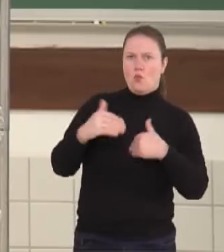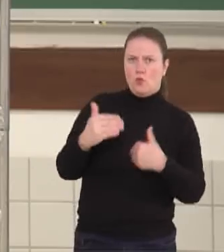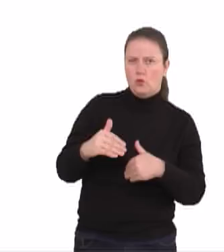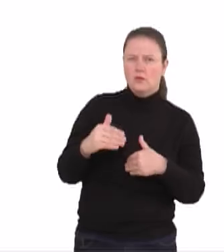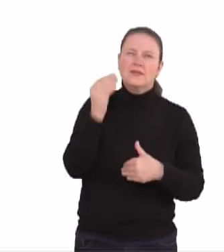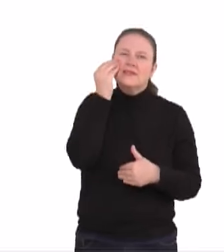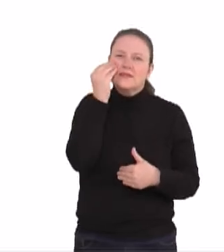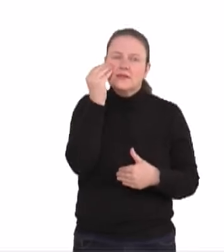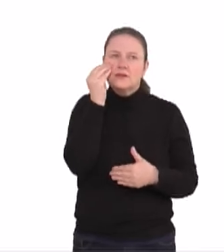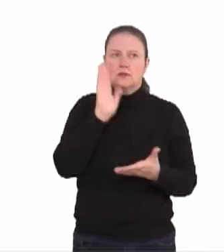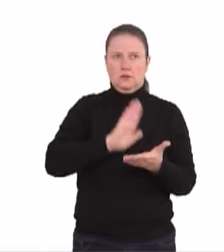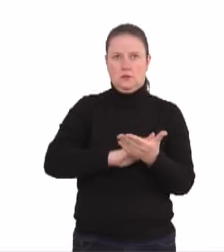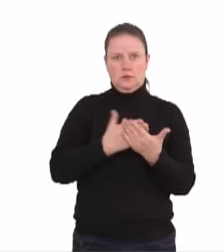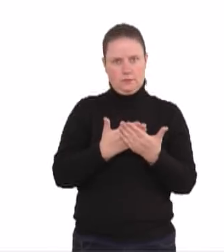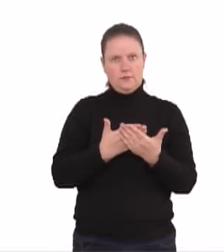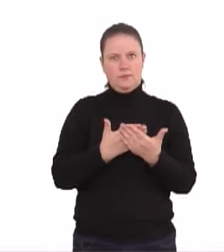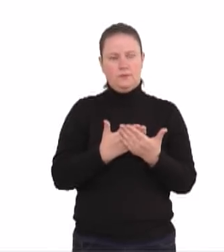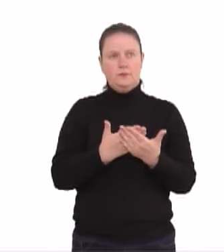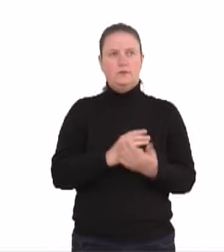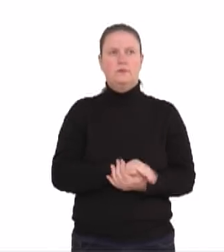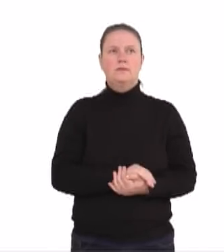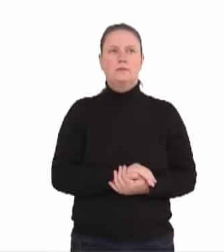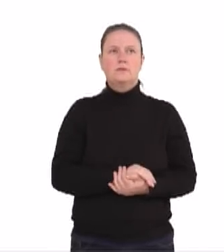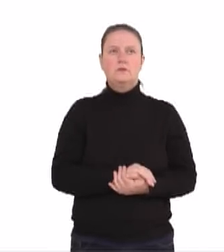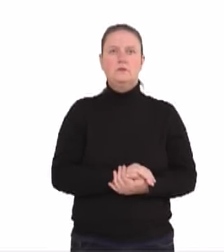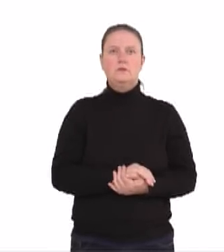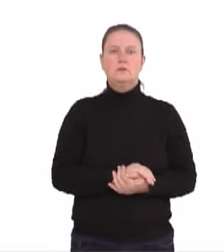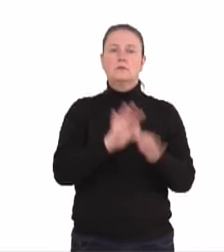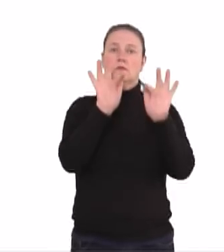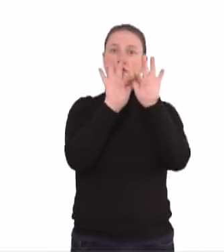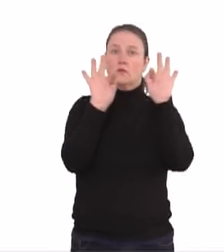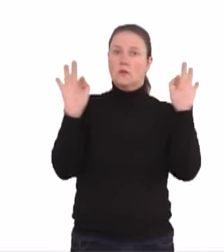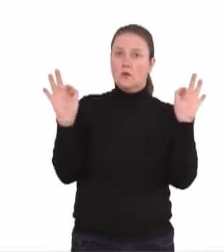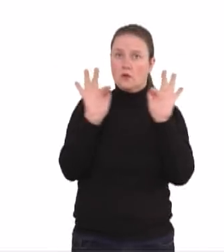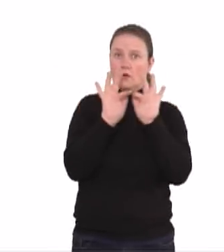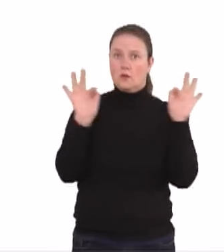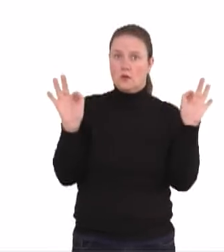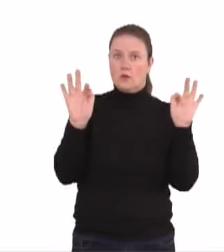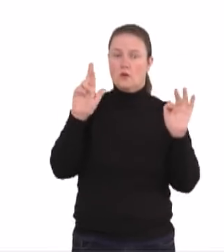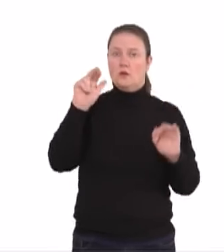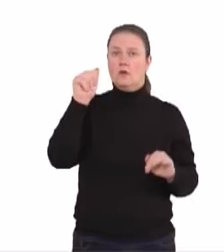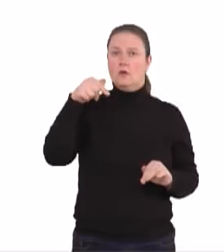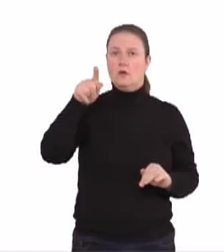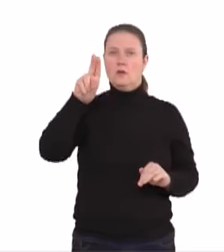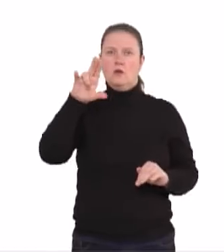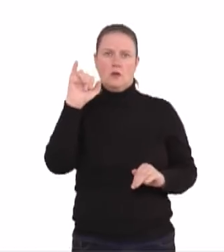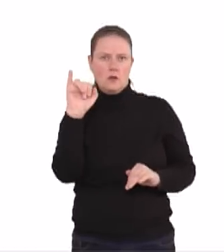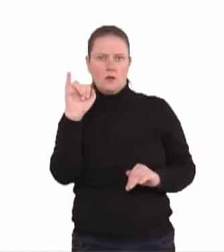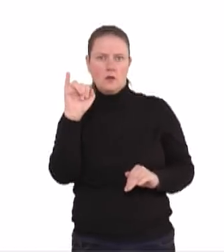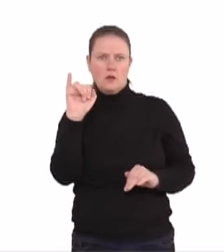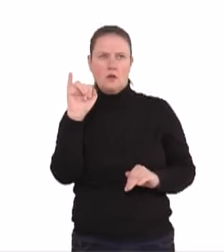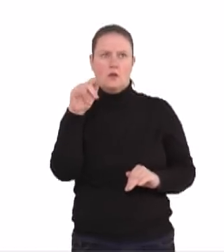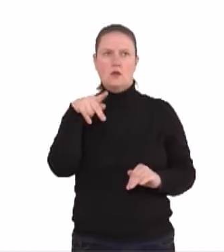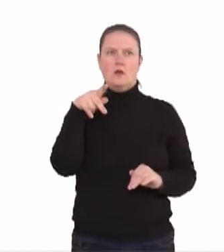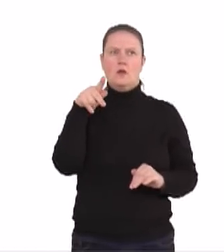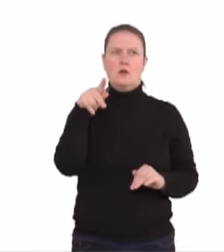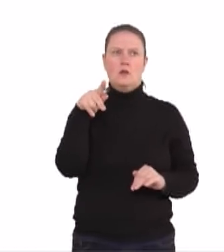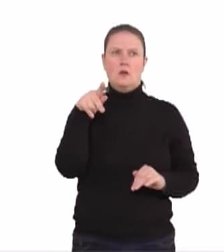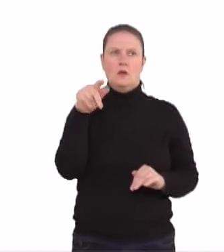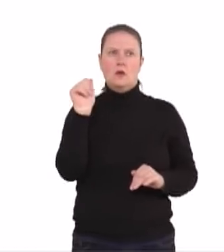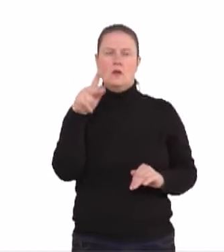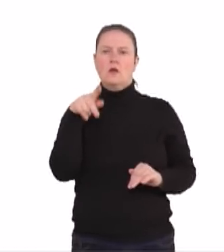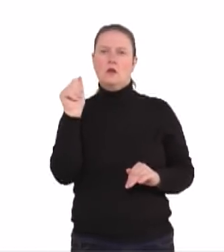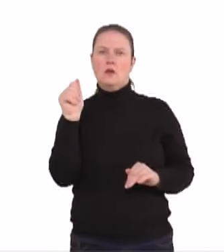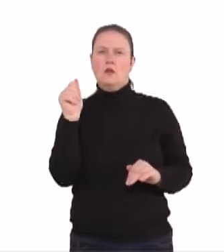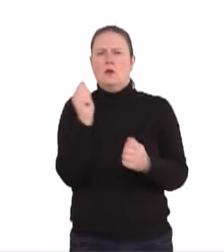de interpretação textual. Na frase, Rangi e Papa viviam num perpétuo abraço de